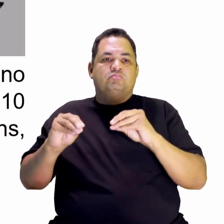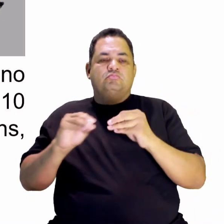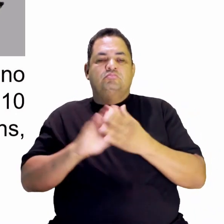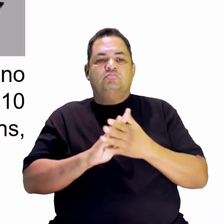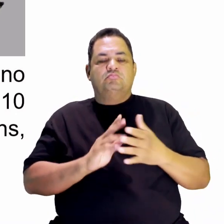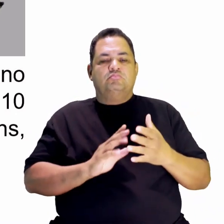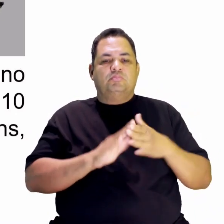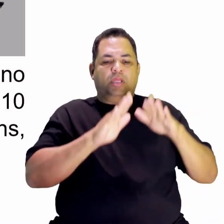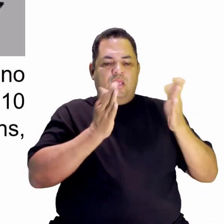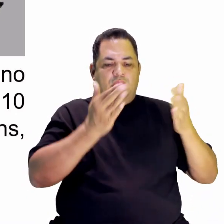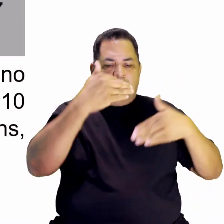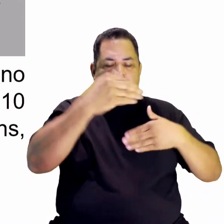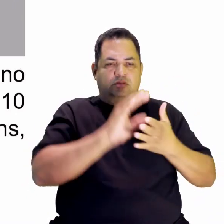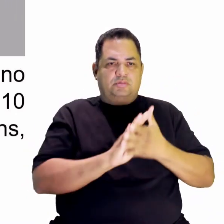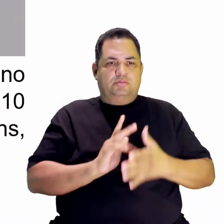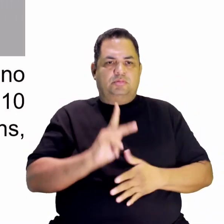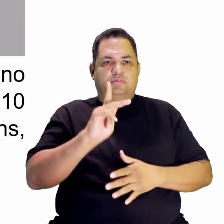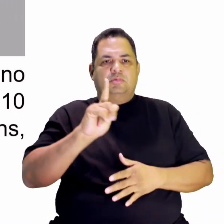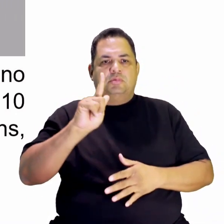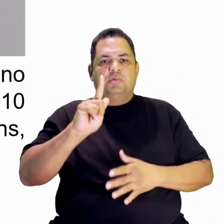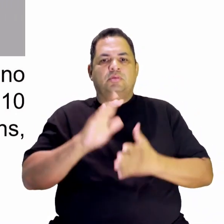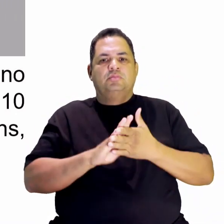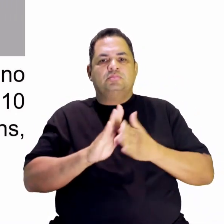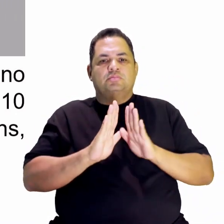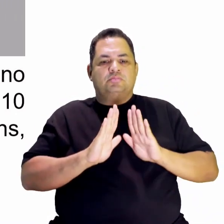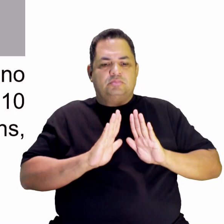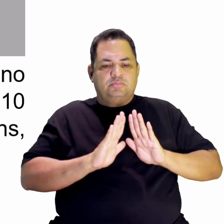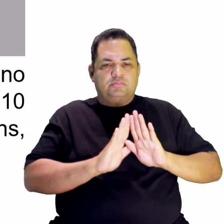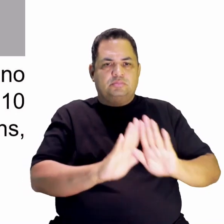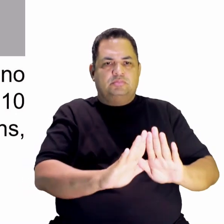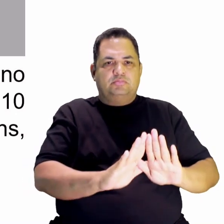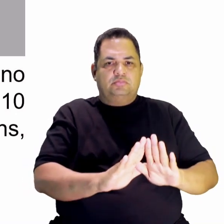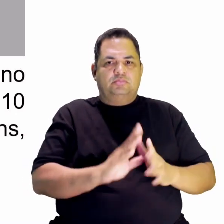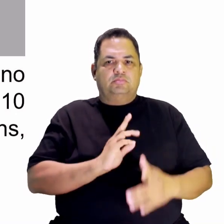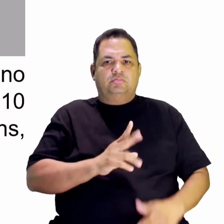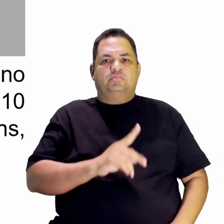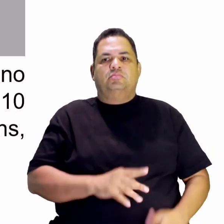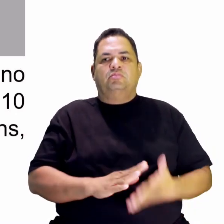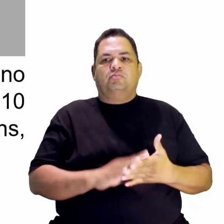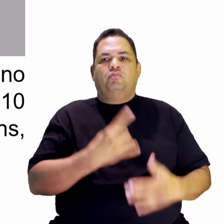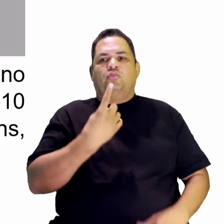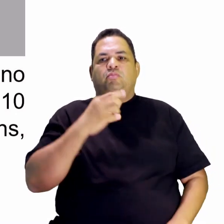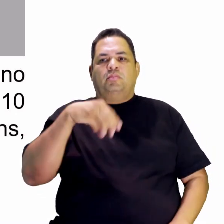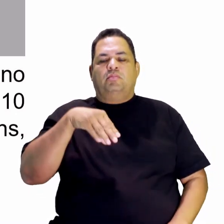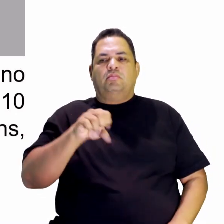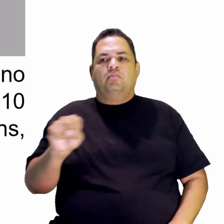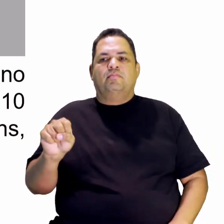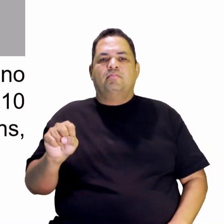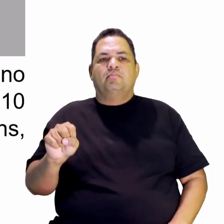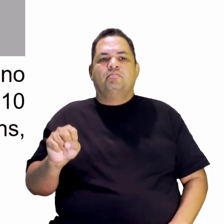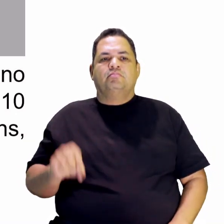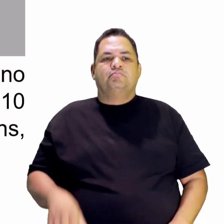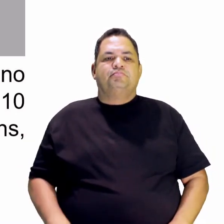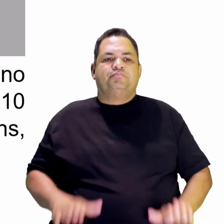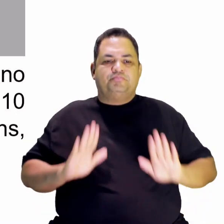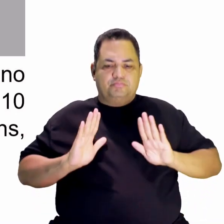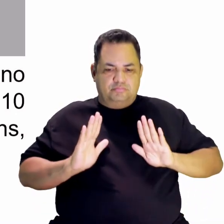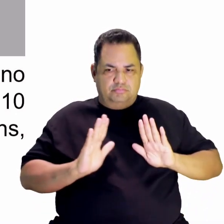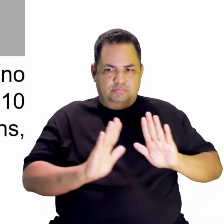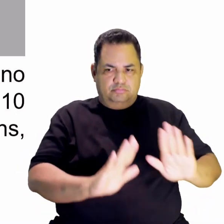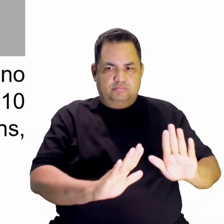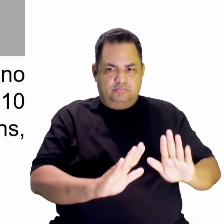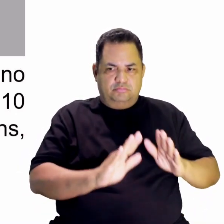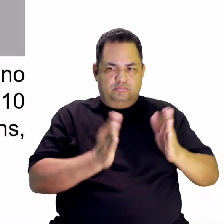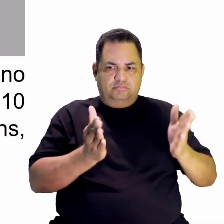50 quilogramas, ele move-se com velocidade constante de 1 metro por segundo. Então, o trabalhador está movendo a caixinha